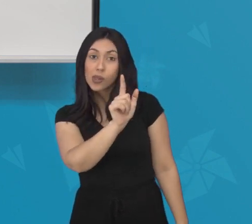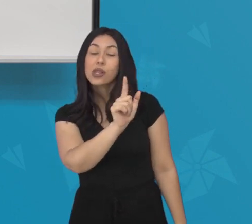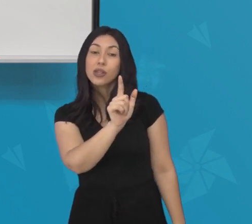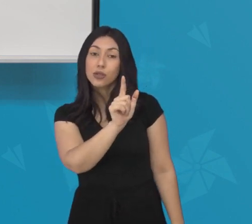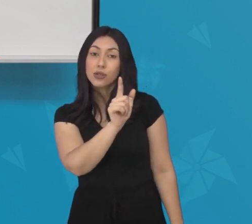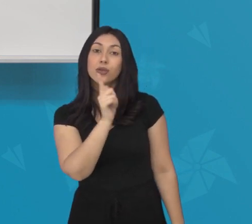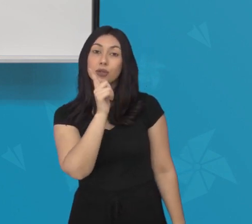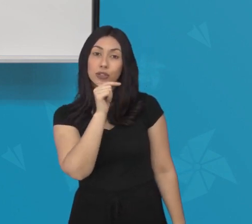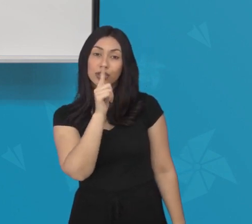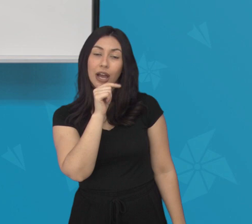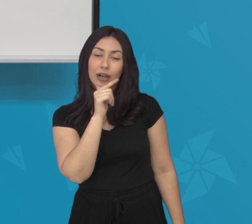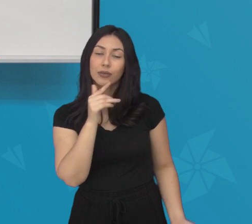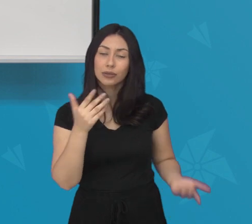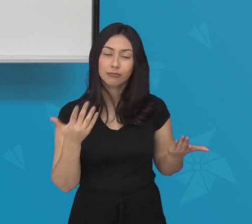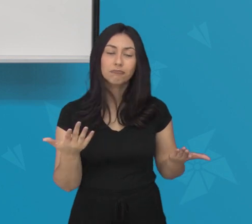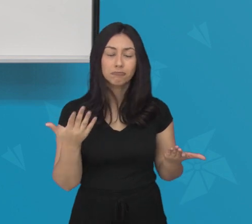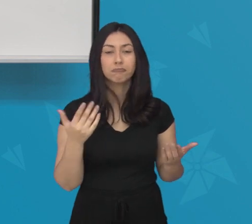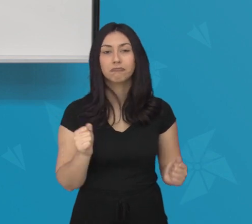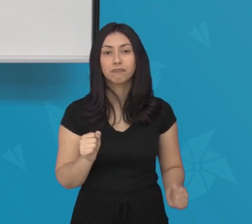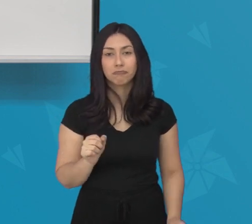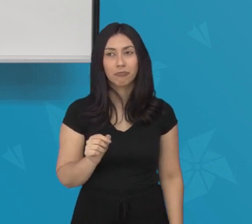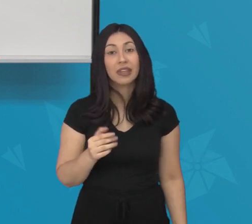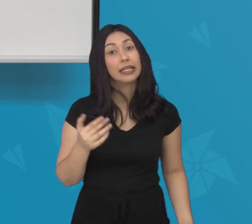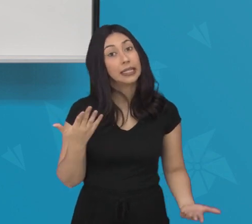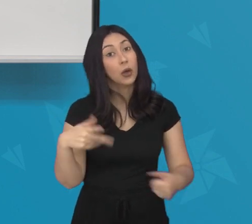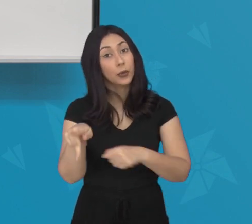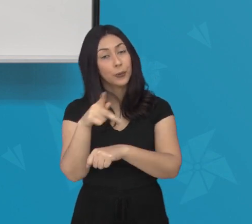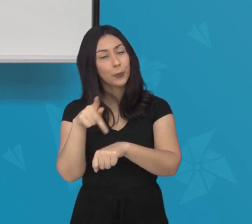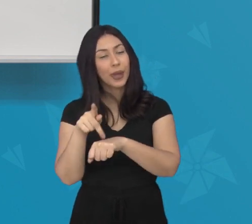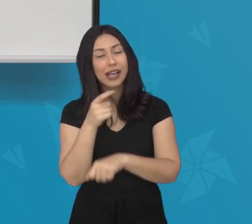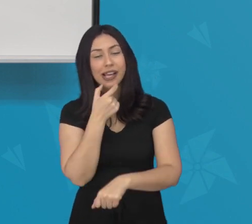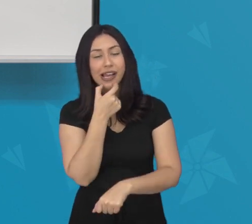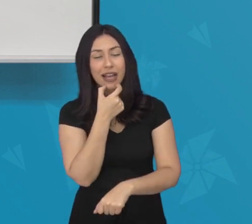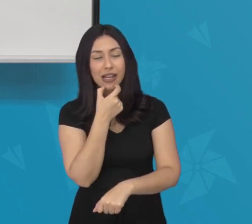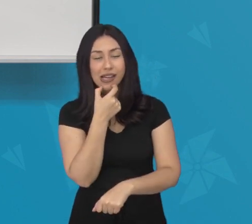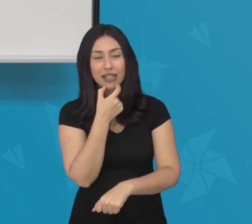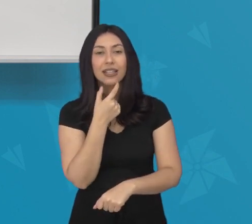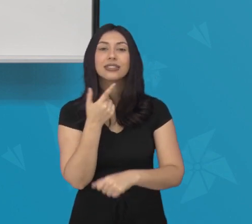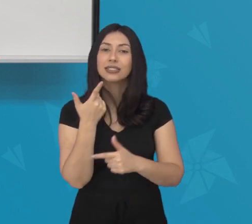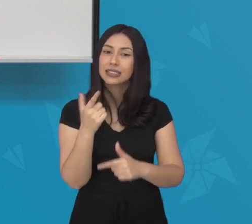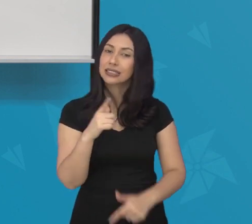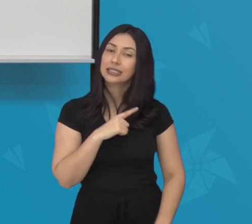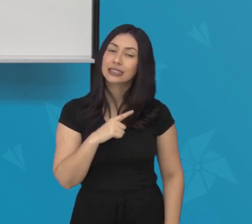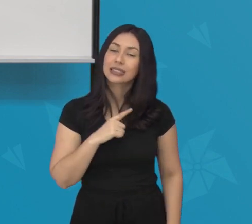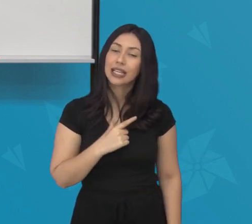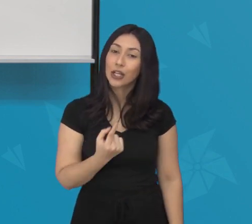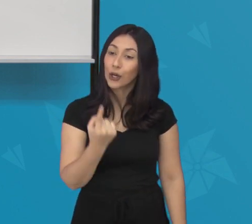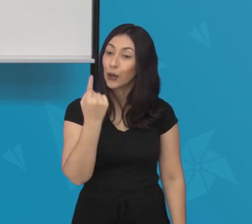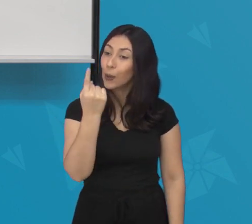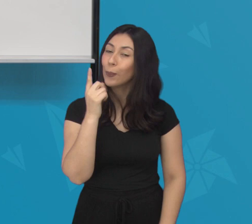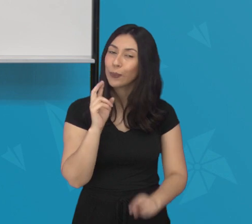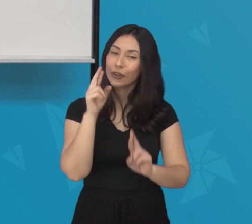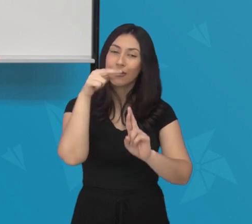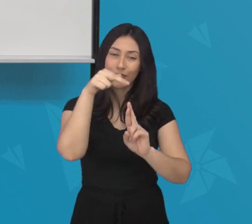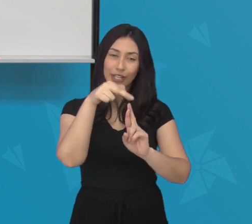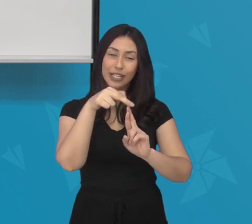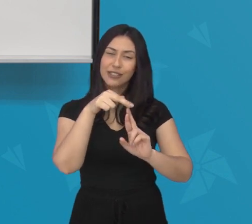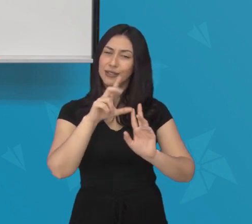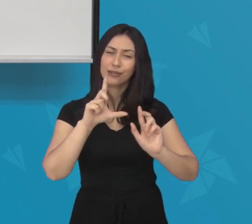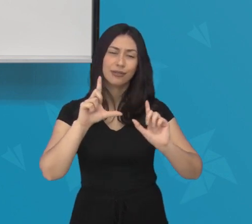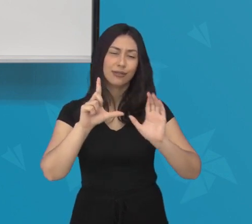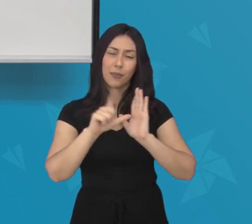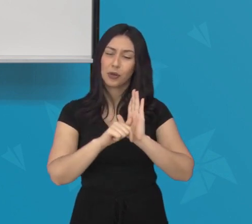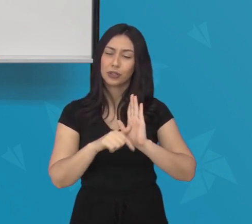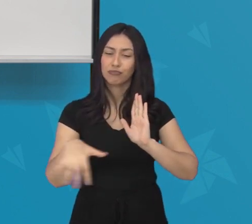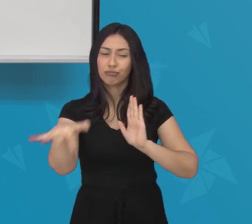Então existe um quilo padrão lá na Inglaterra, e a partir dele foram replicados outros quilos padrão,